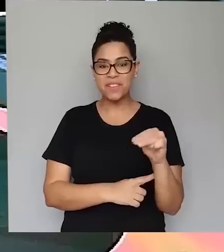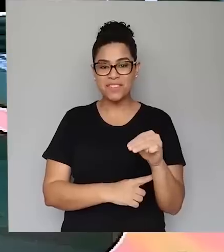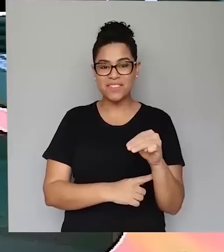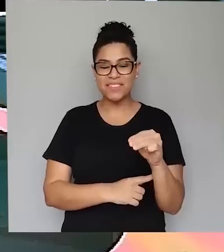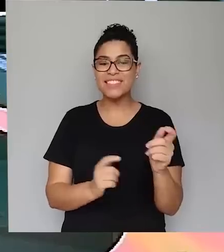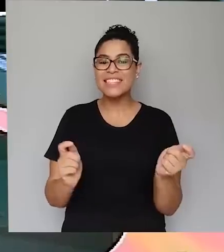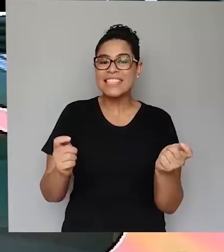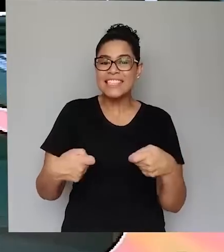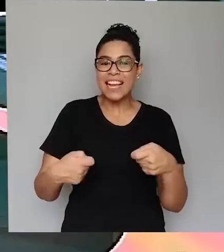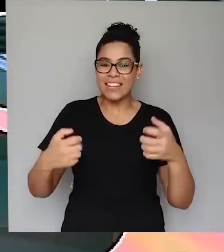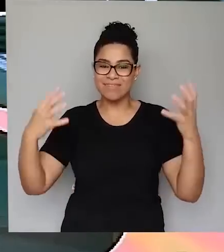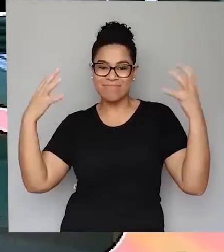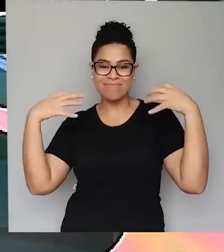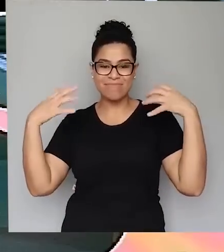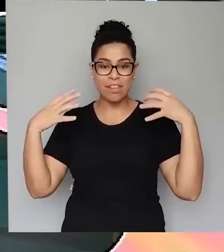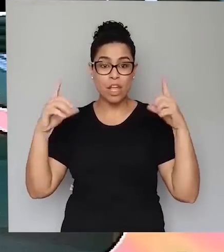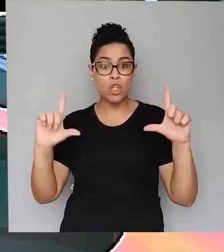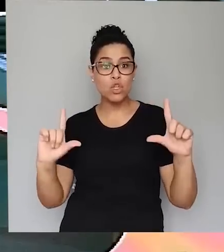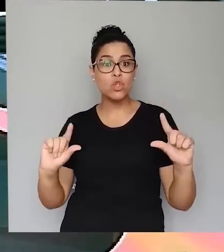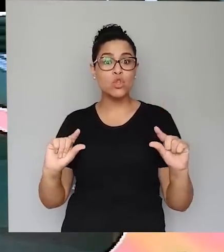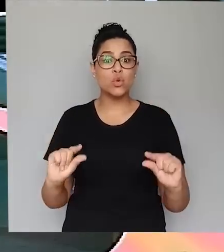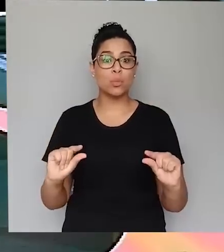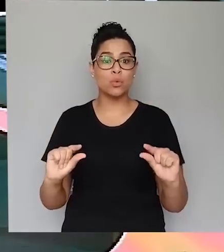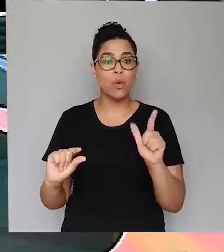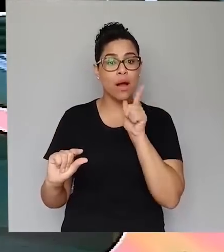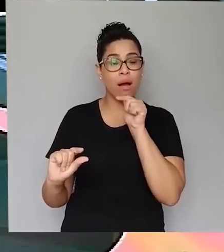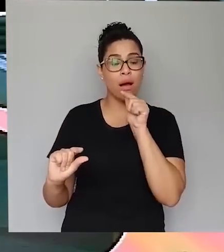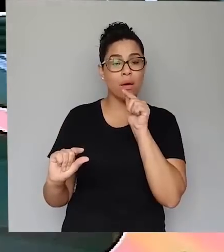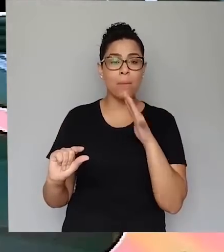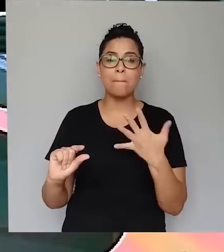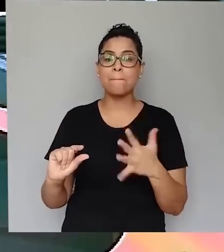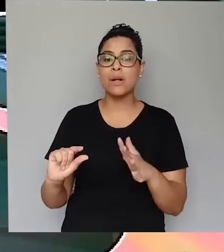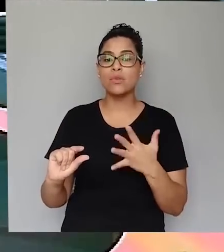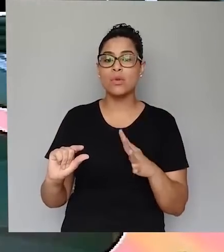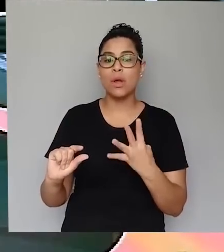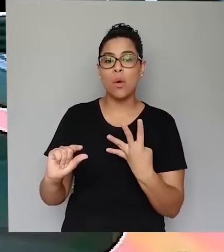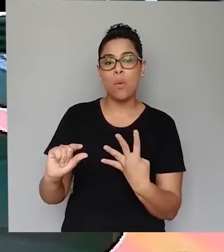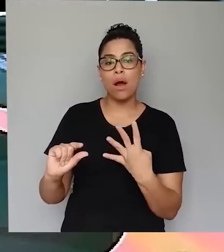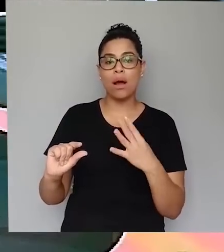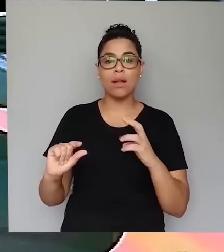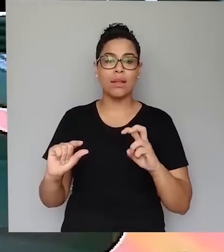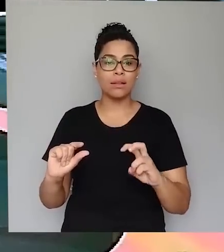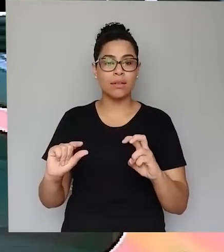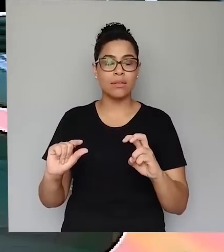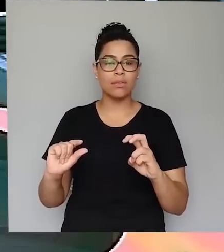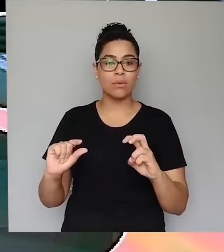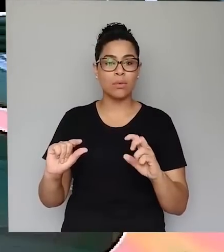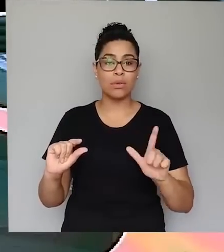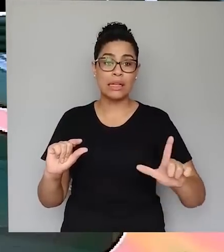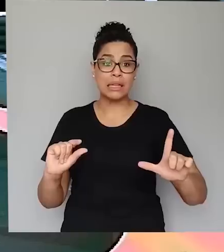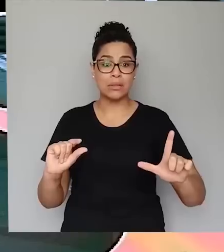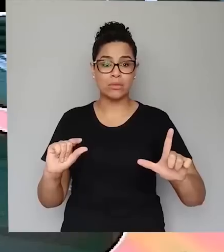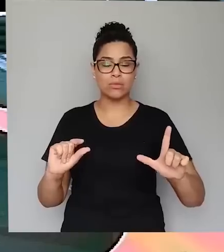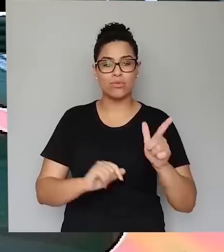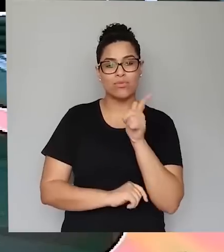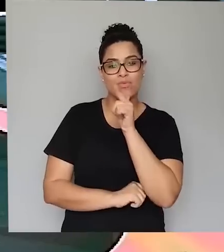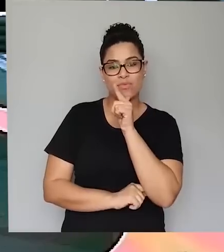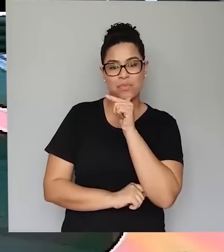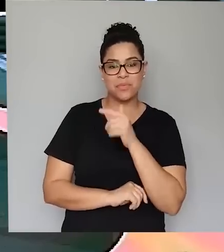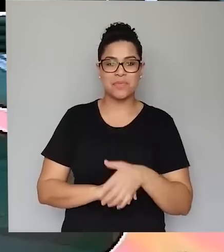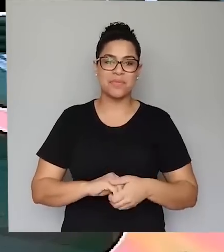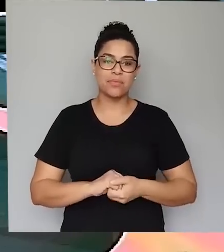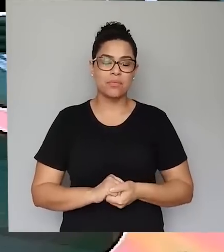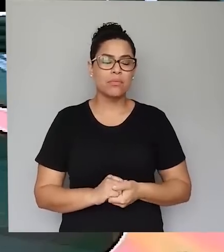minutos. Assim a gente reduz o consumo de água para aproximadamente 45 litros de water. Como